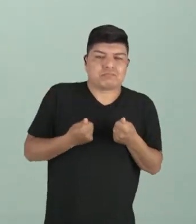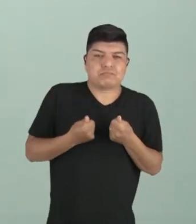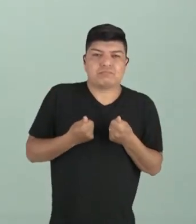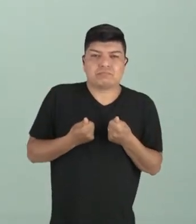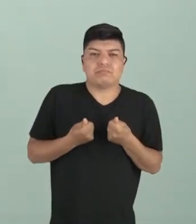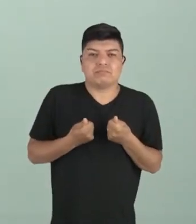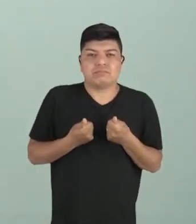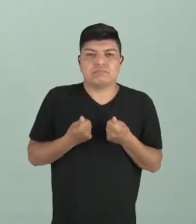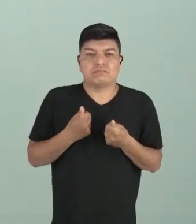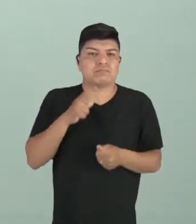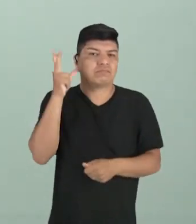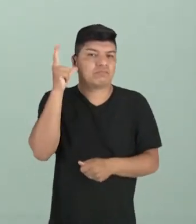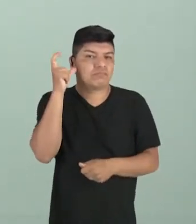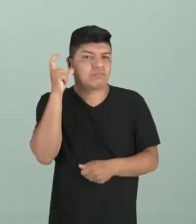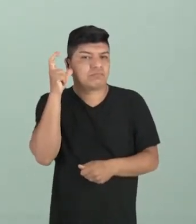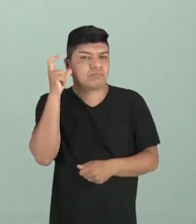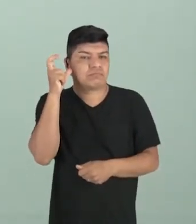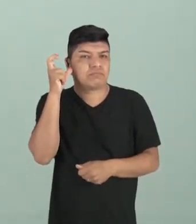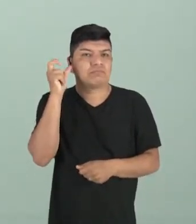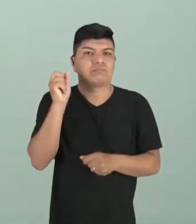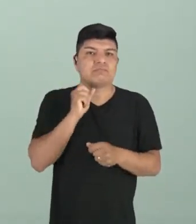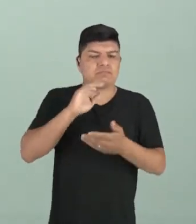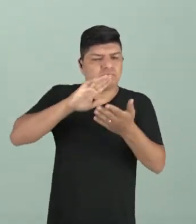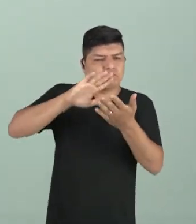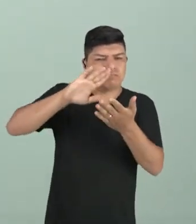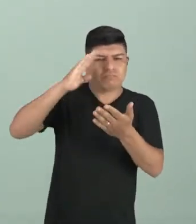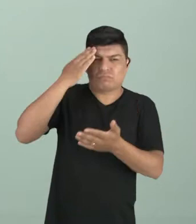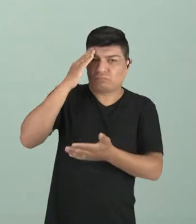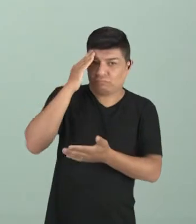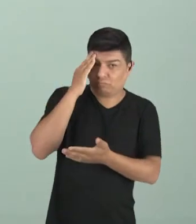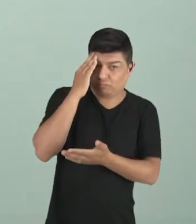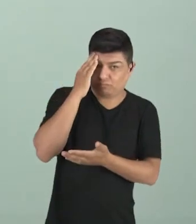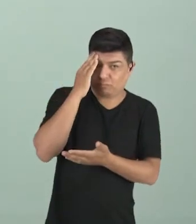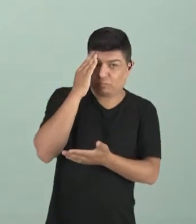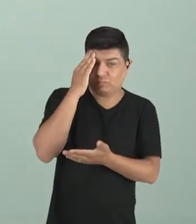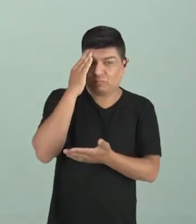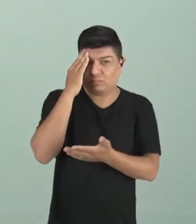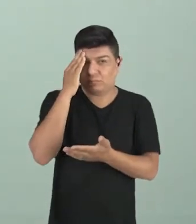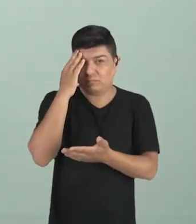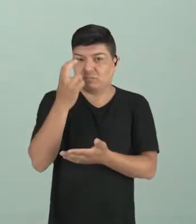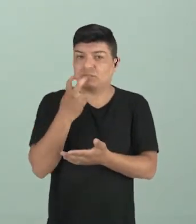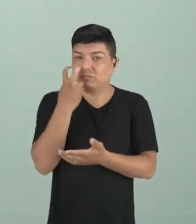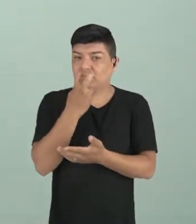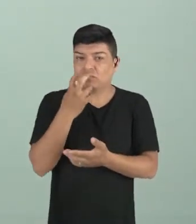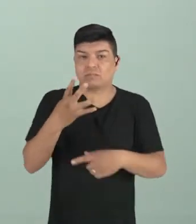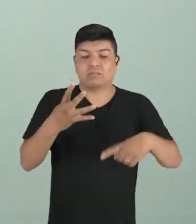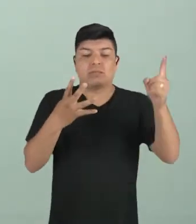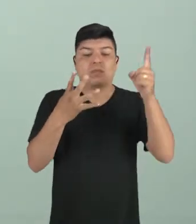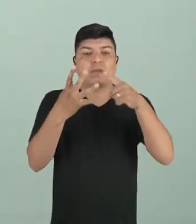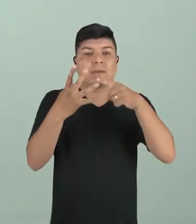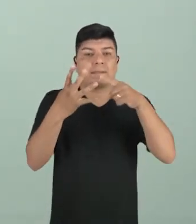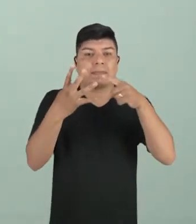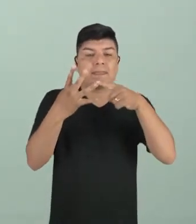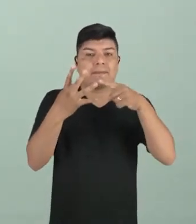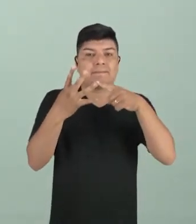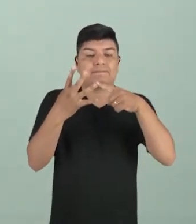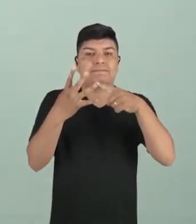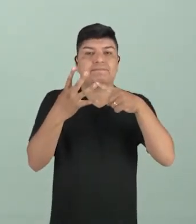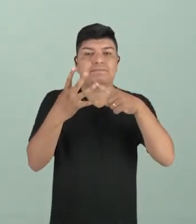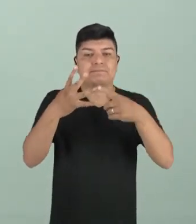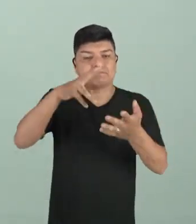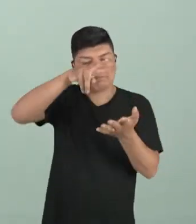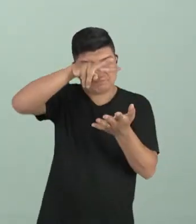da minha escuta, que é a minha compreensão, né, da voz. Eu tenho a competência